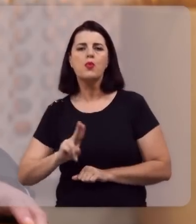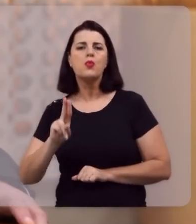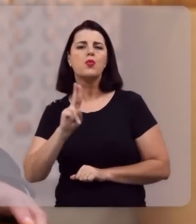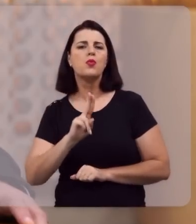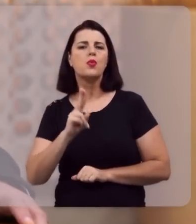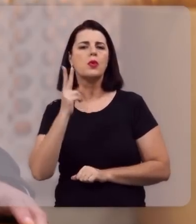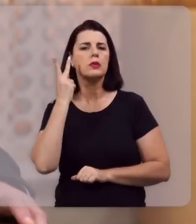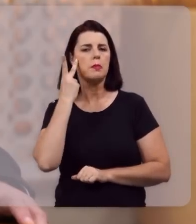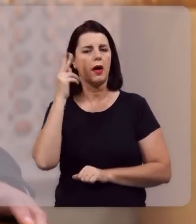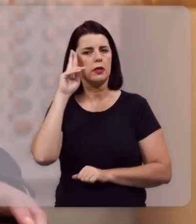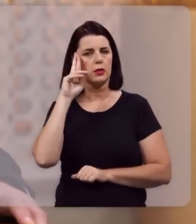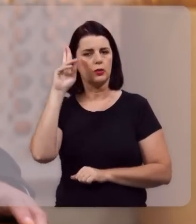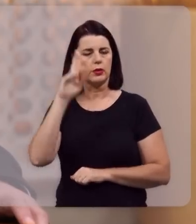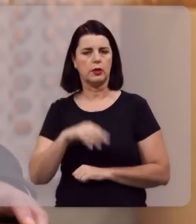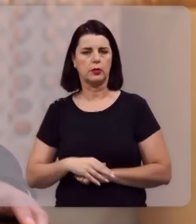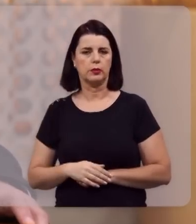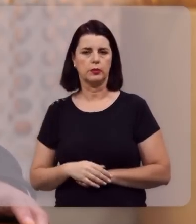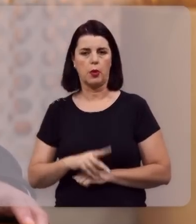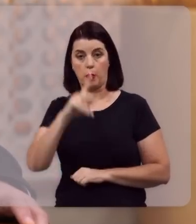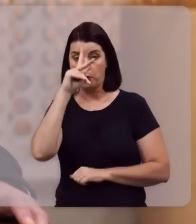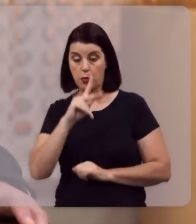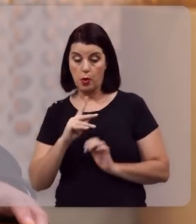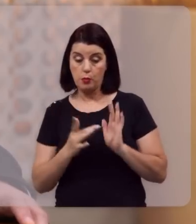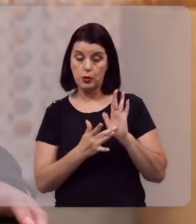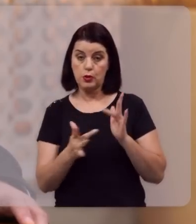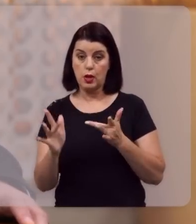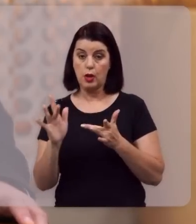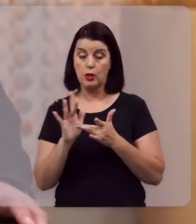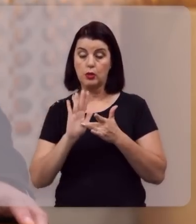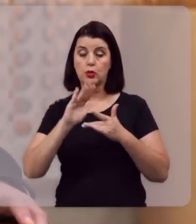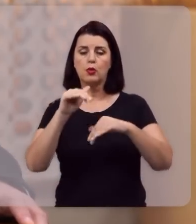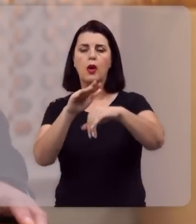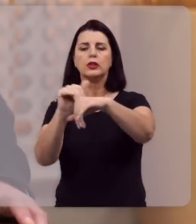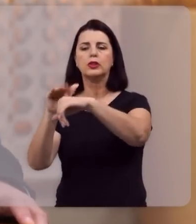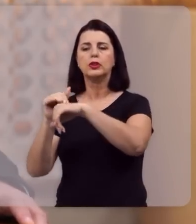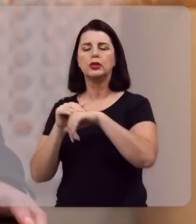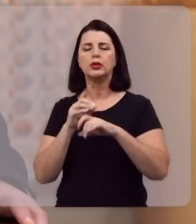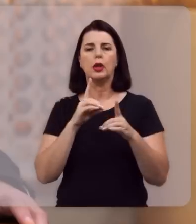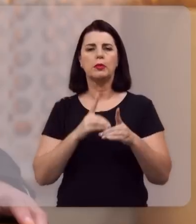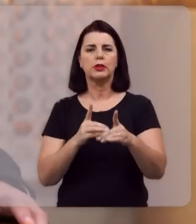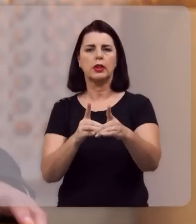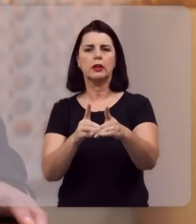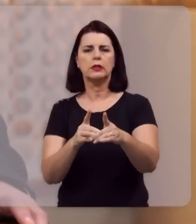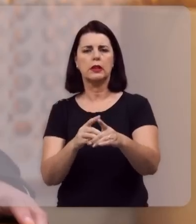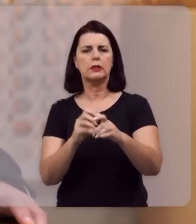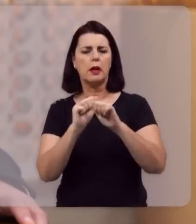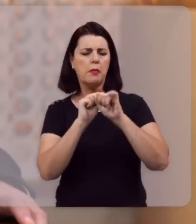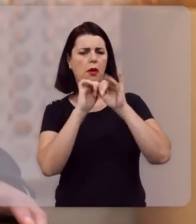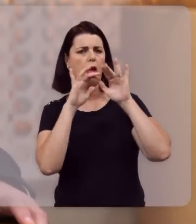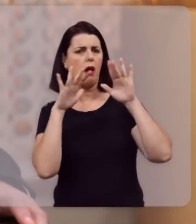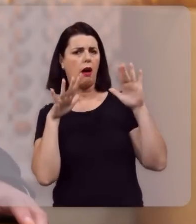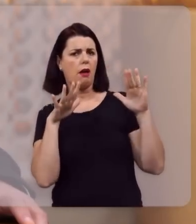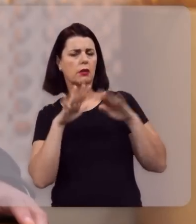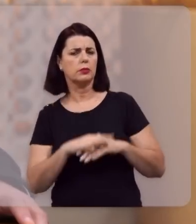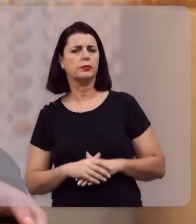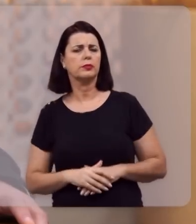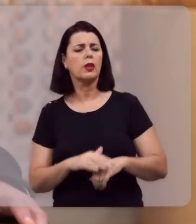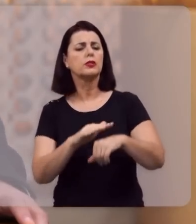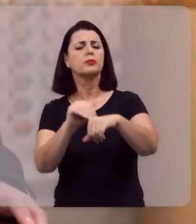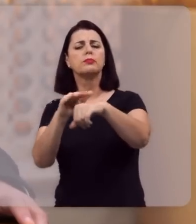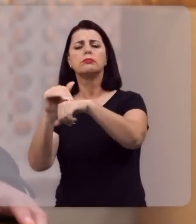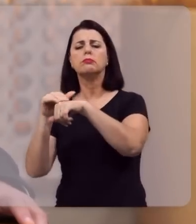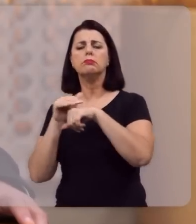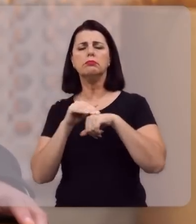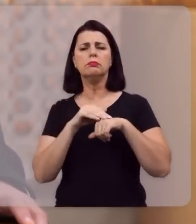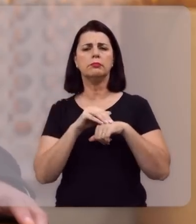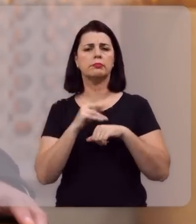Senhor. O próprio Senhor Jesus, quando chama os seus discípulos, ele, então, deixa muito claro o